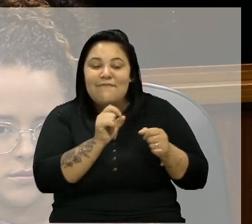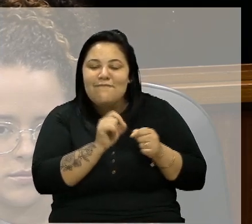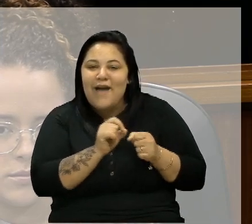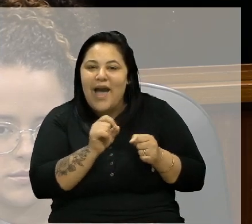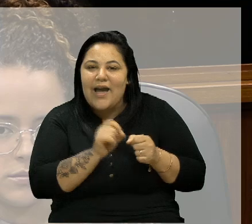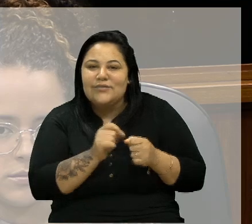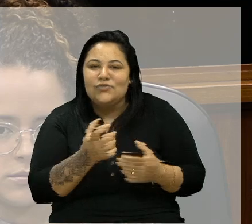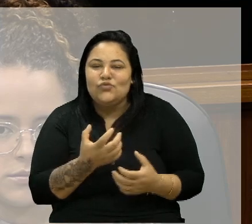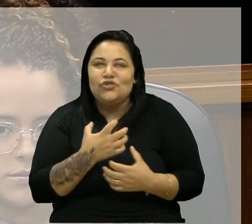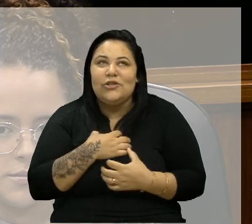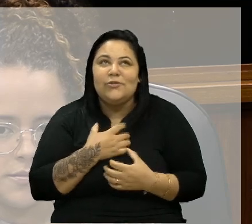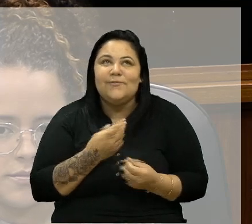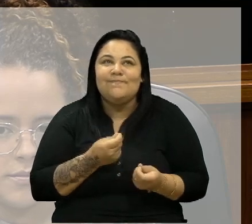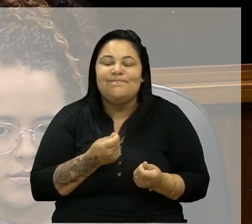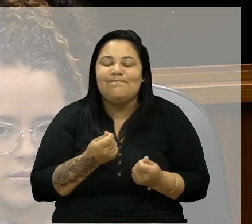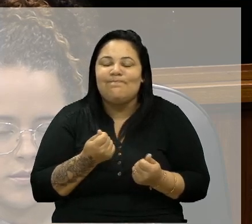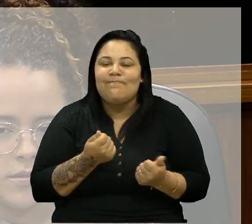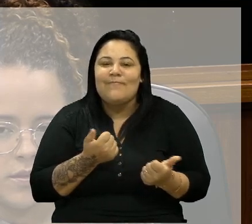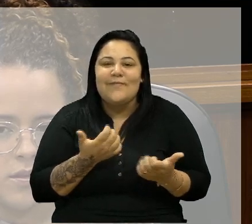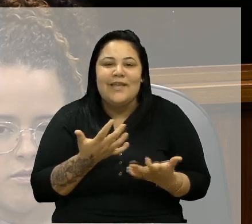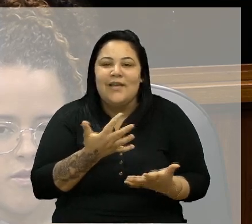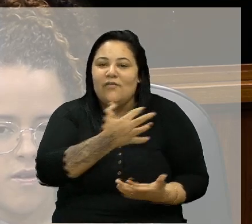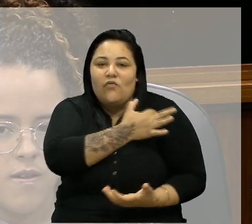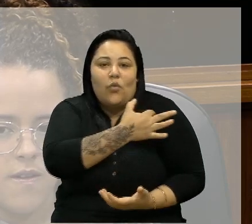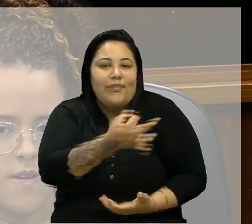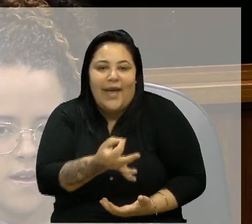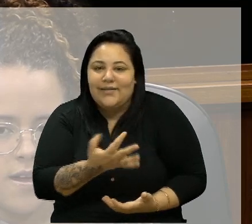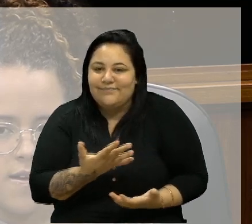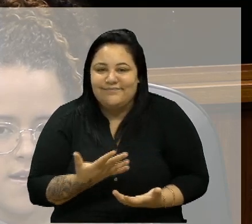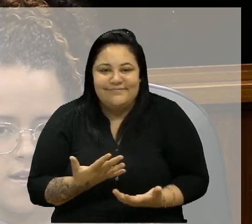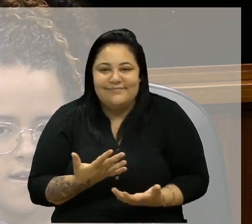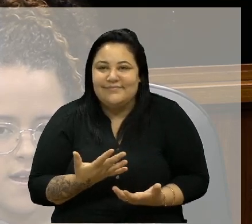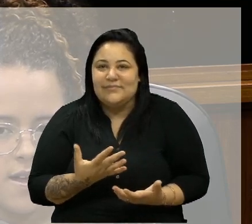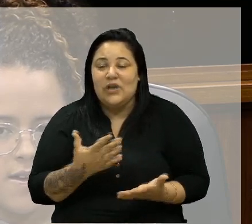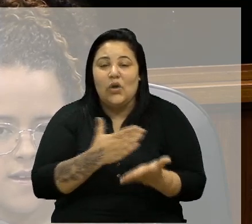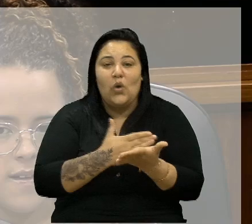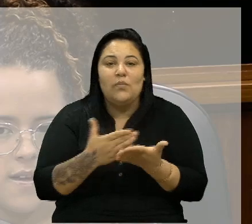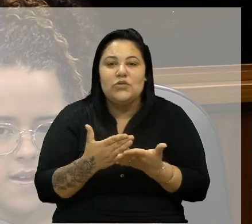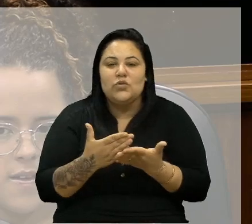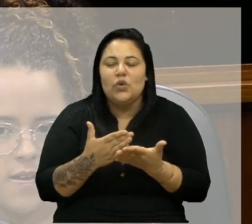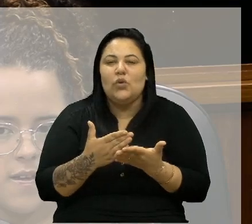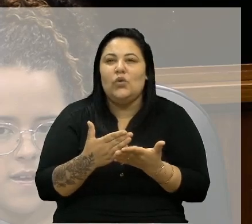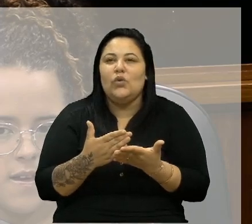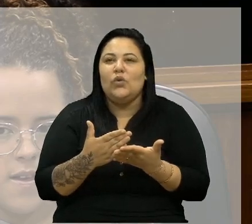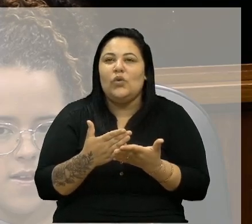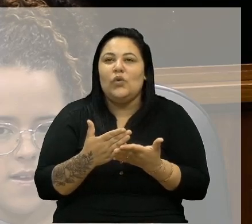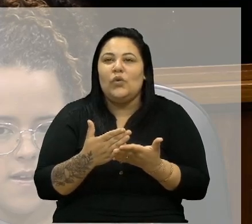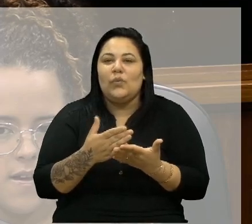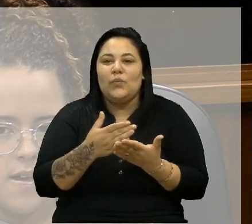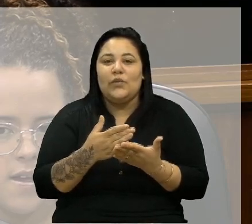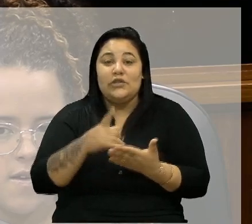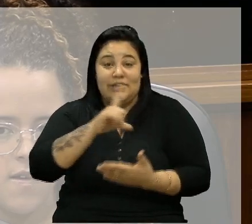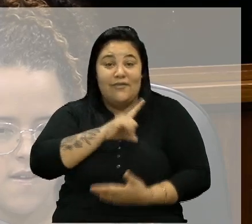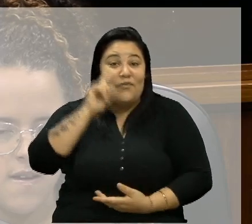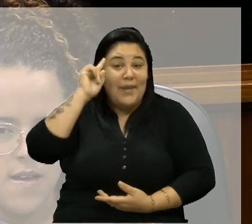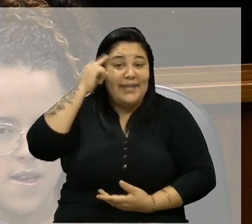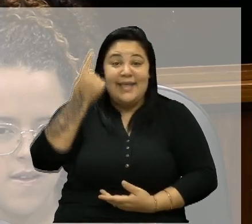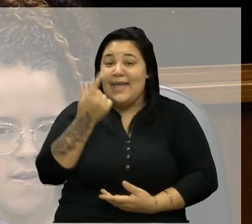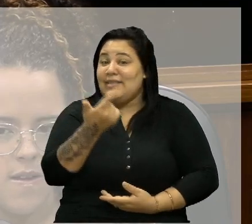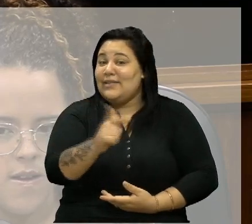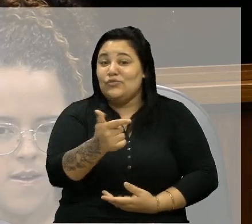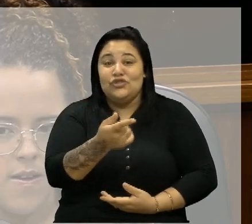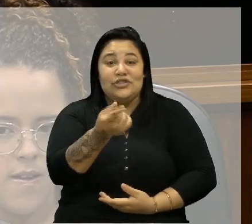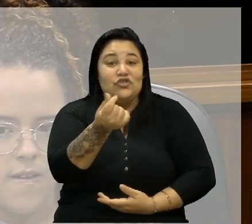de forma voluntária, né? Começou isso pela sua ideia, sem